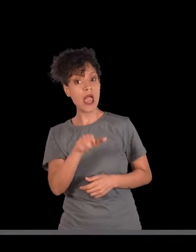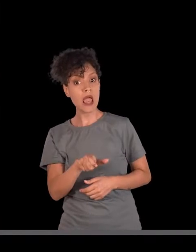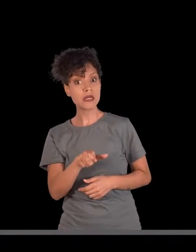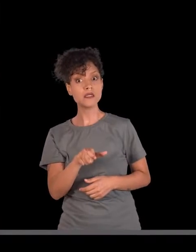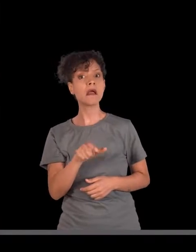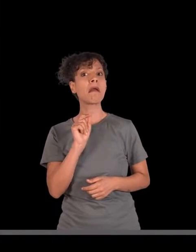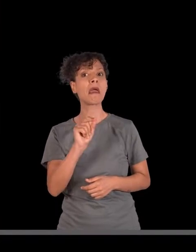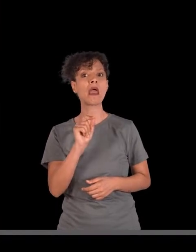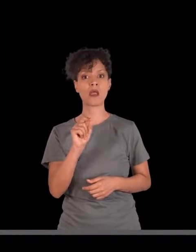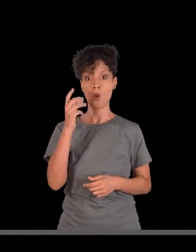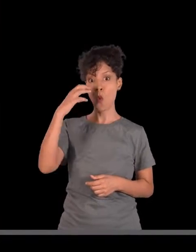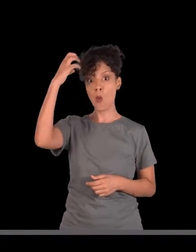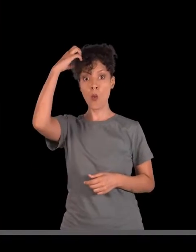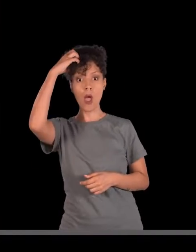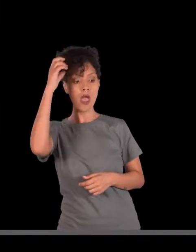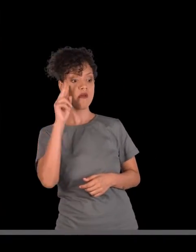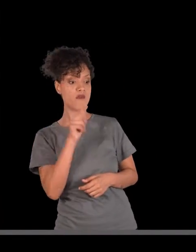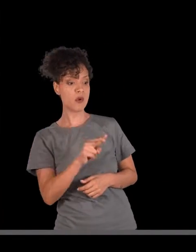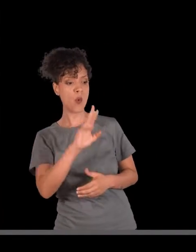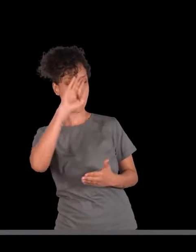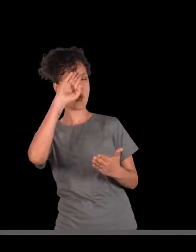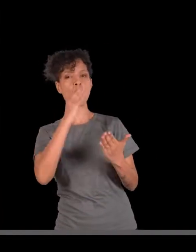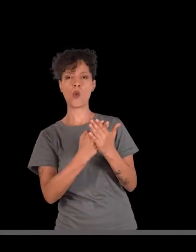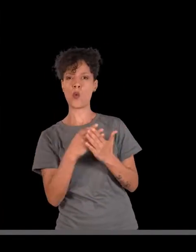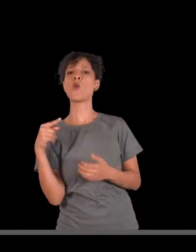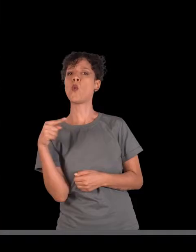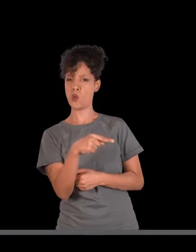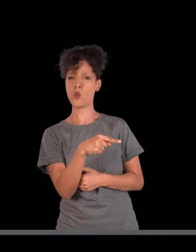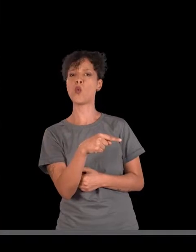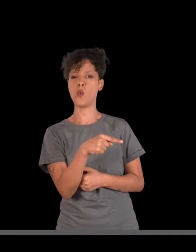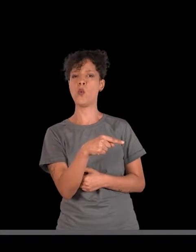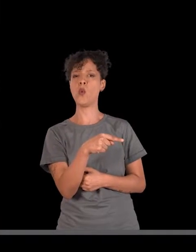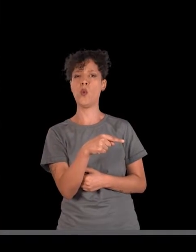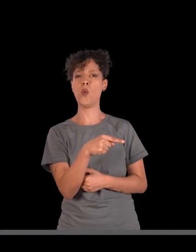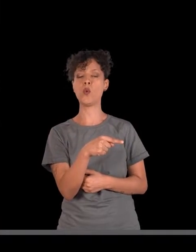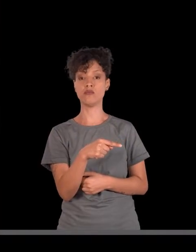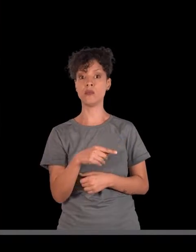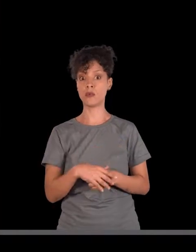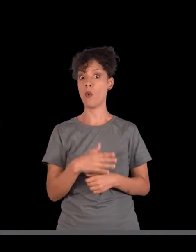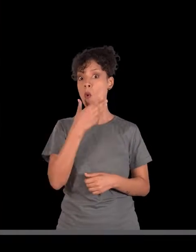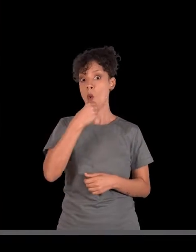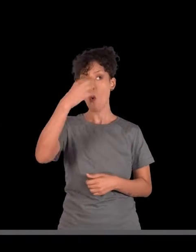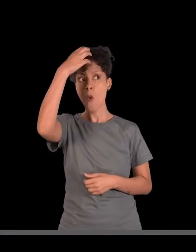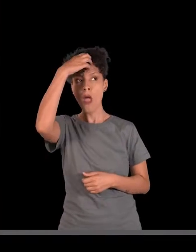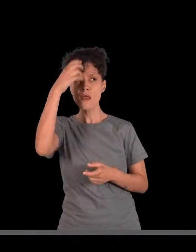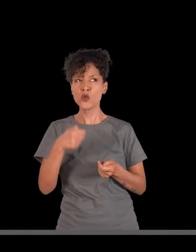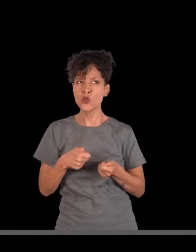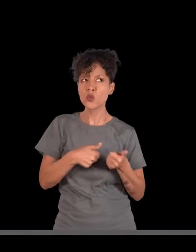eram pessoas de confiança da coroa portuguesa. Então o rei, ele